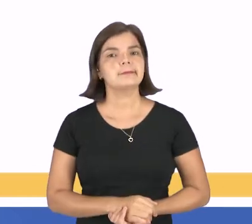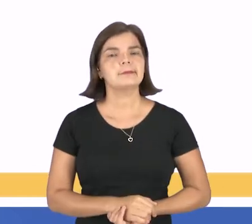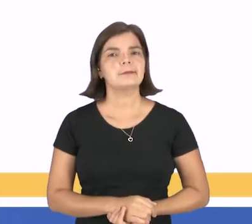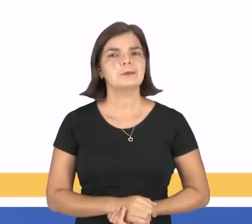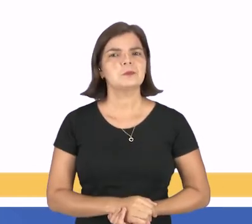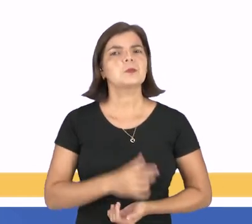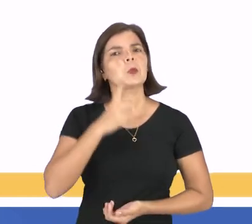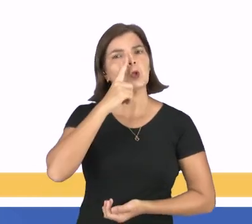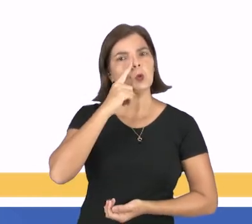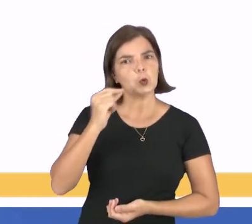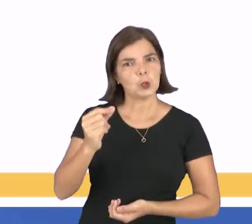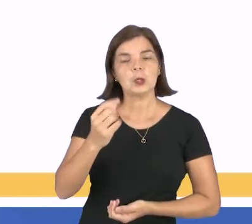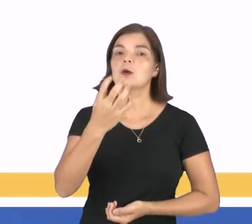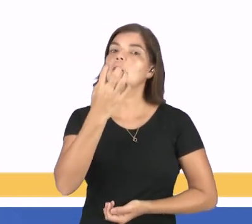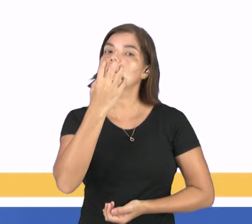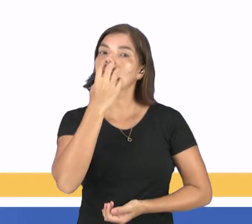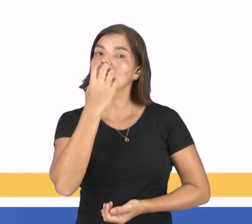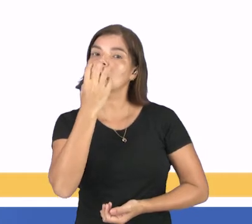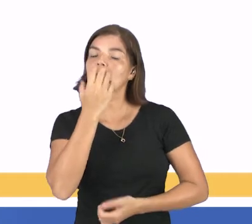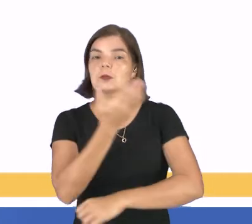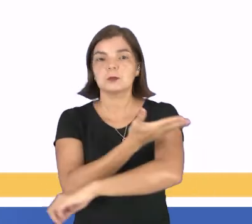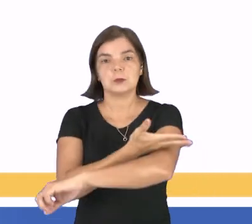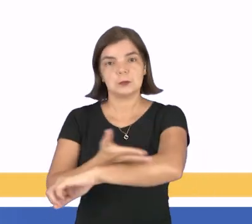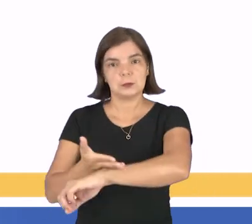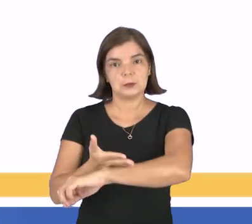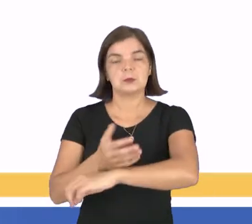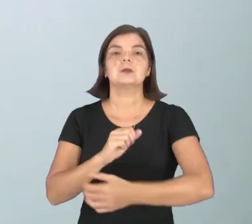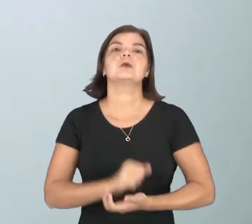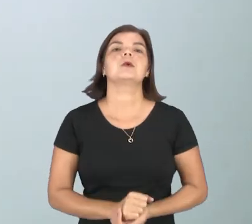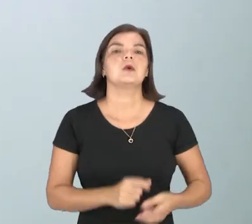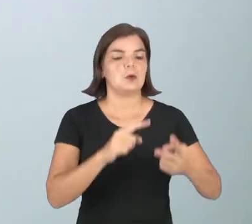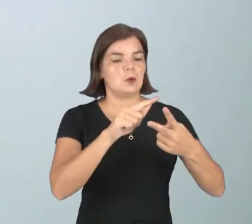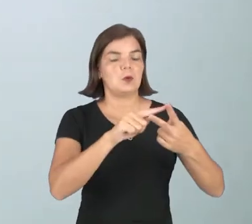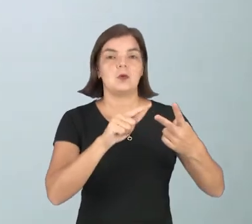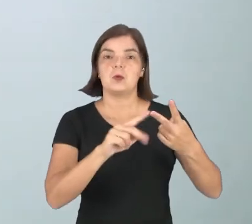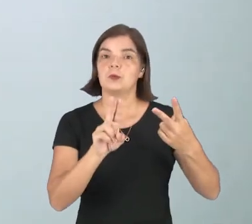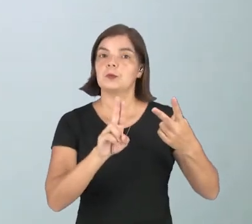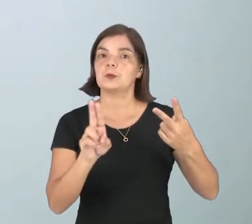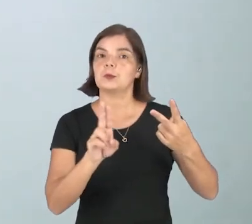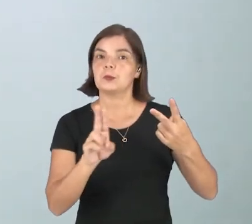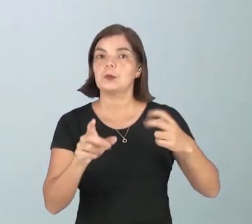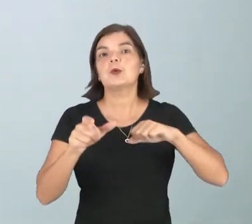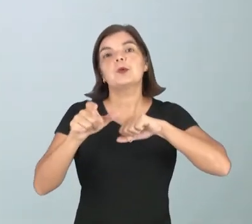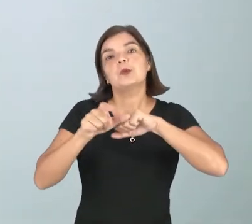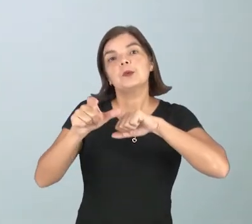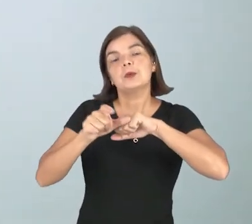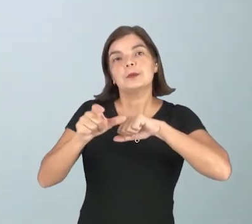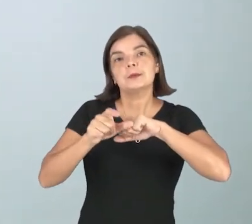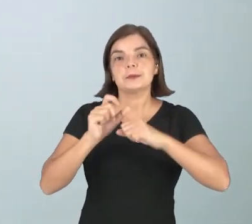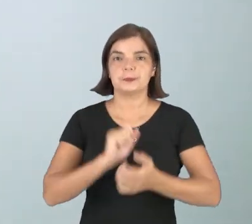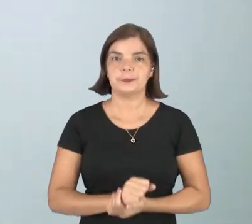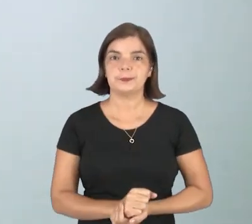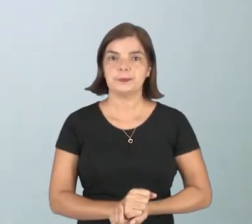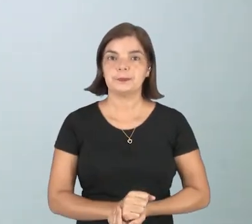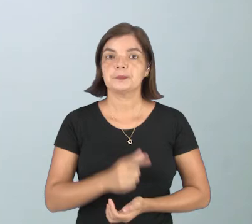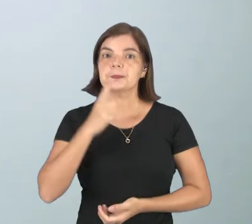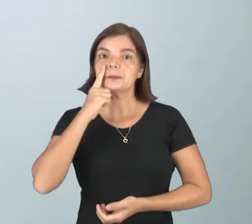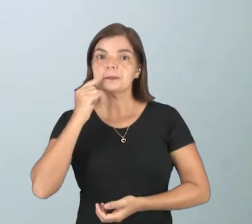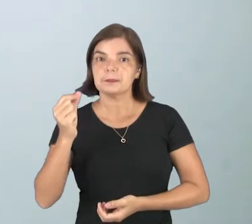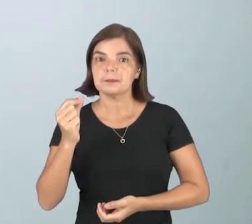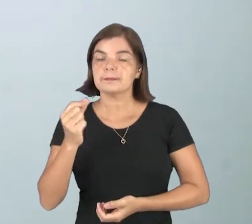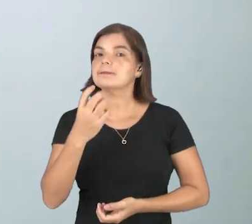Um gato e um cachorro branco. Gente, nós temos dois nomes aí, dois substantivos, gato